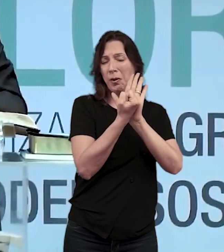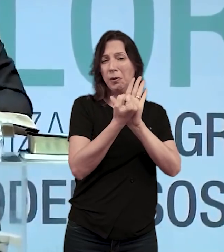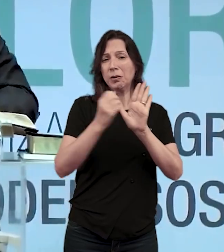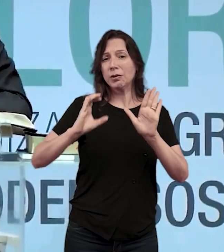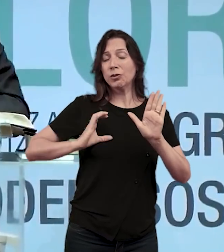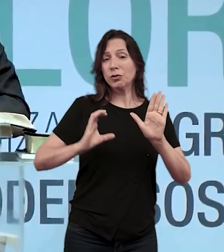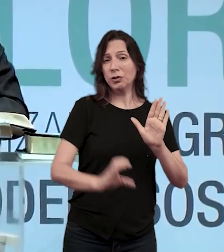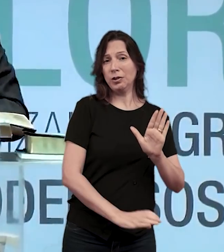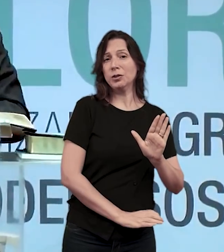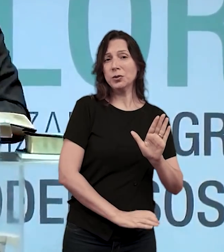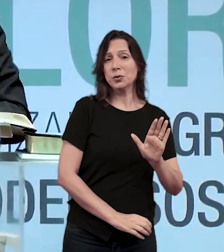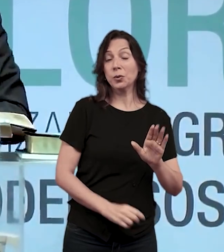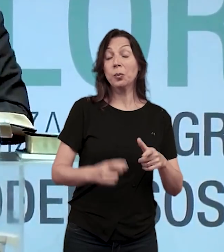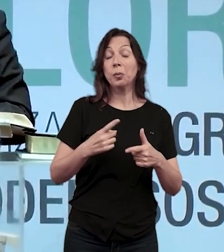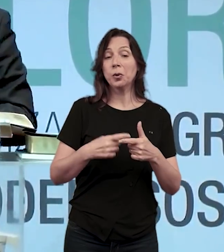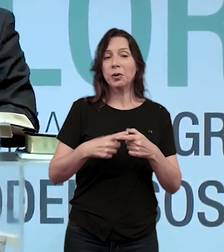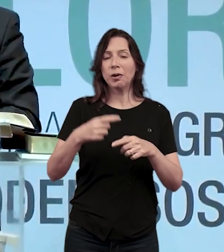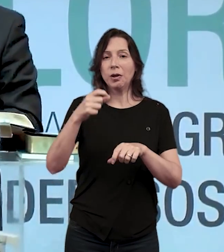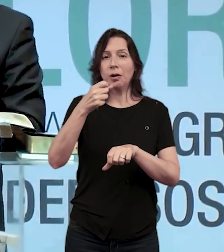sido apedrejado.